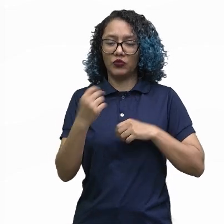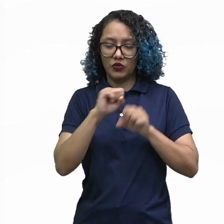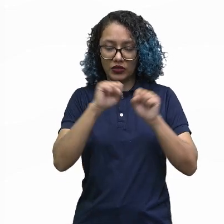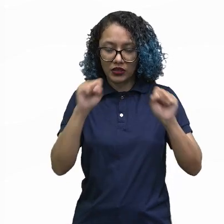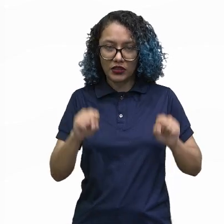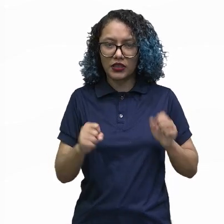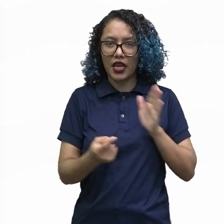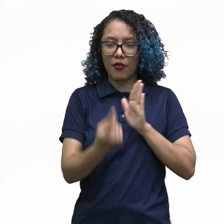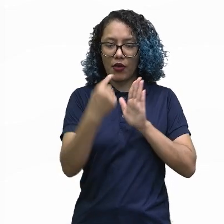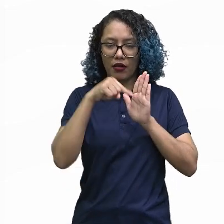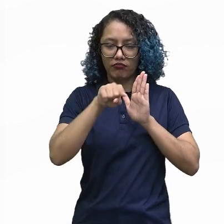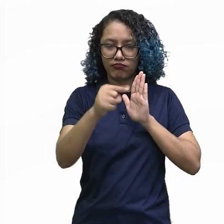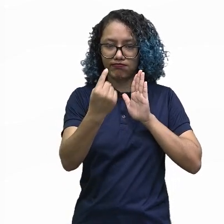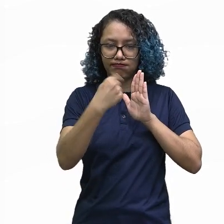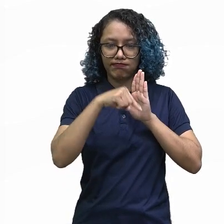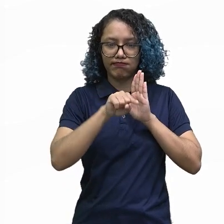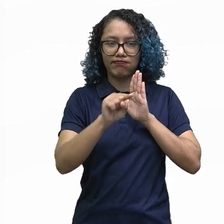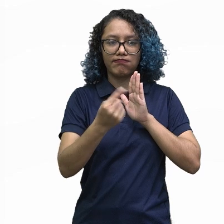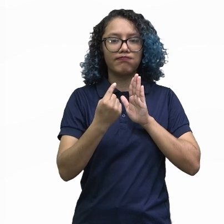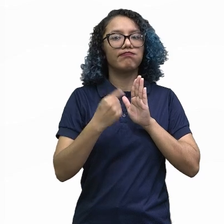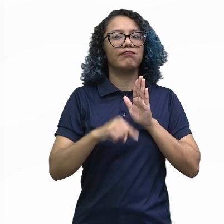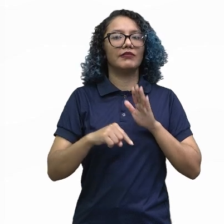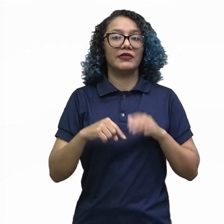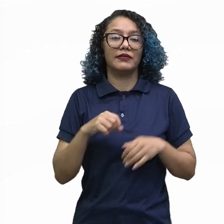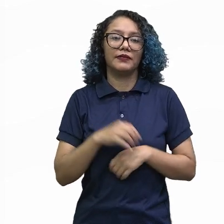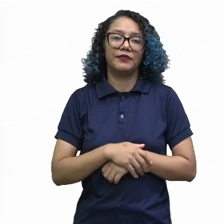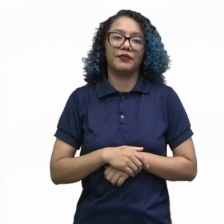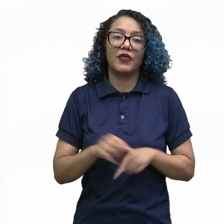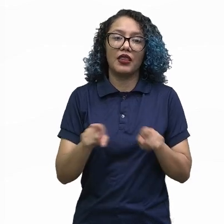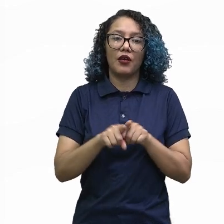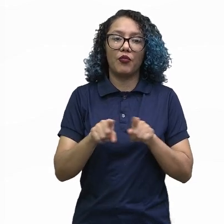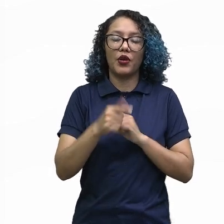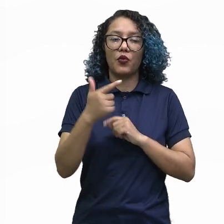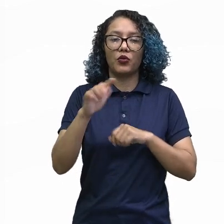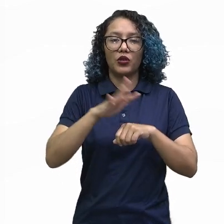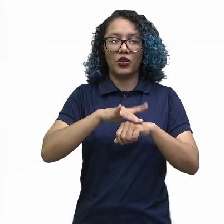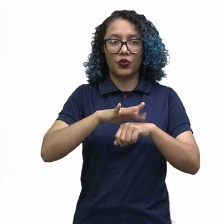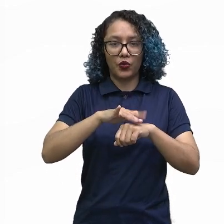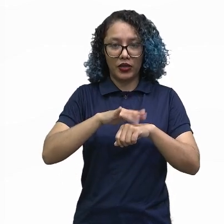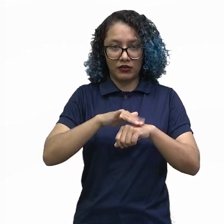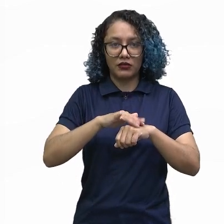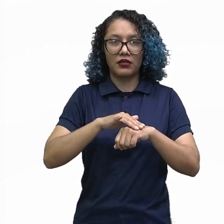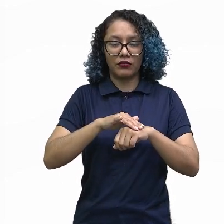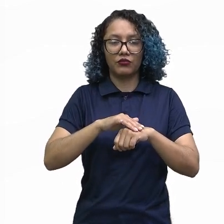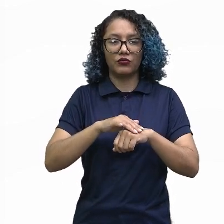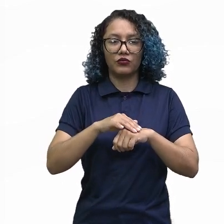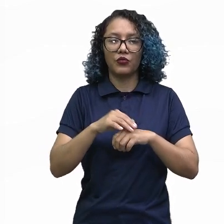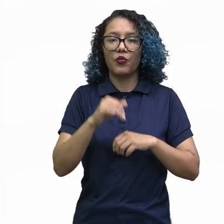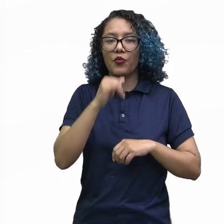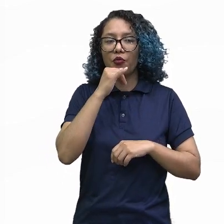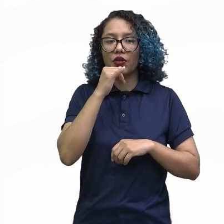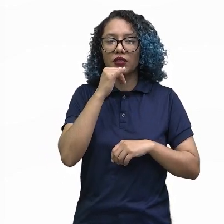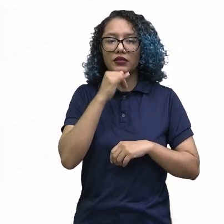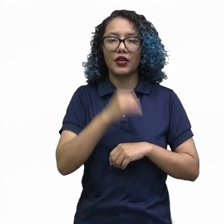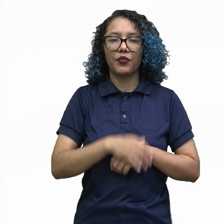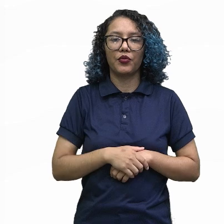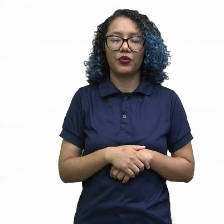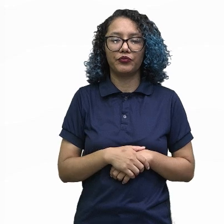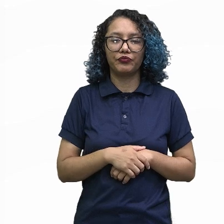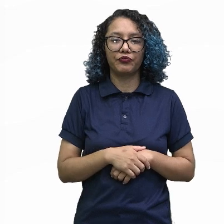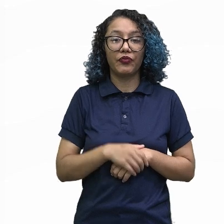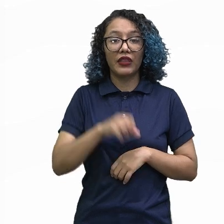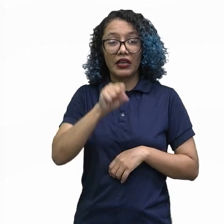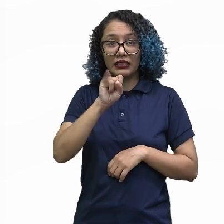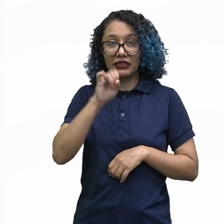altas. Aí nós temos ainda, né, doenças agudas de radiação, como é o caso de síndromes de radiação